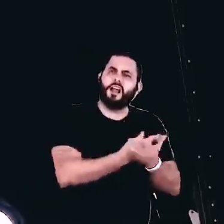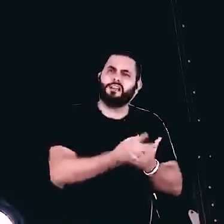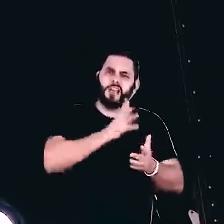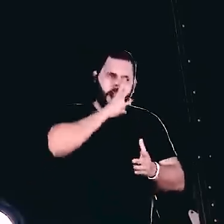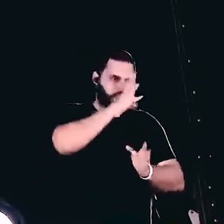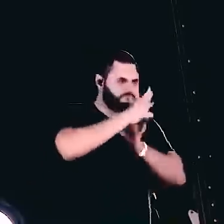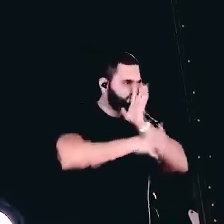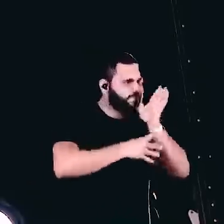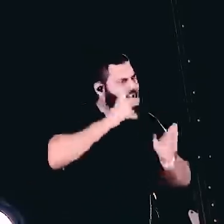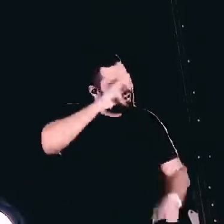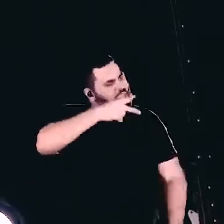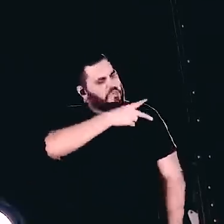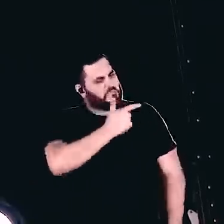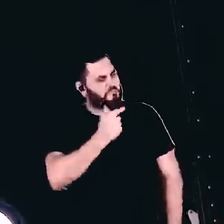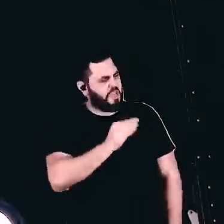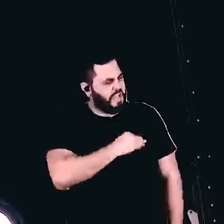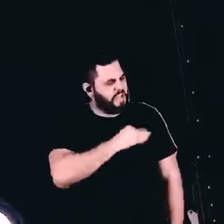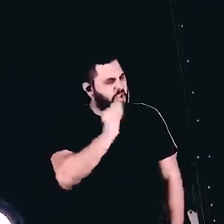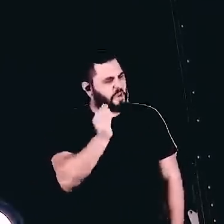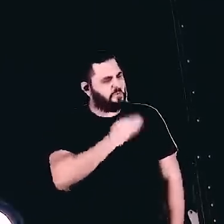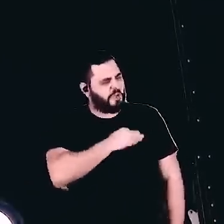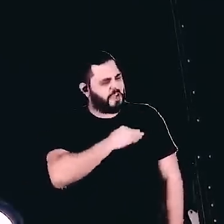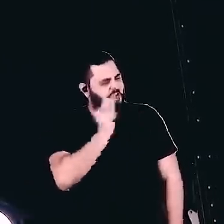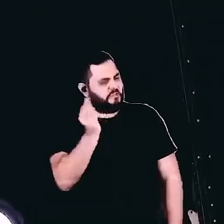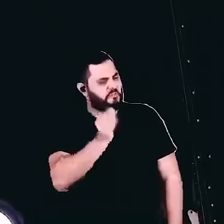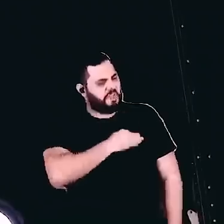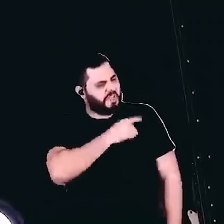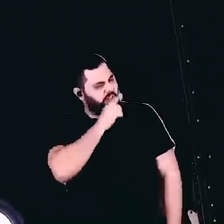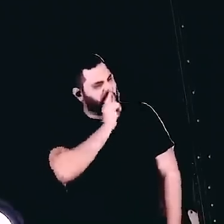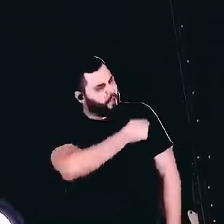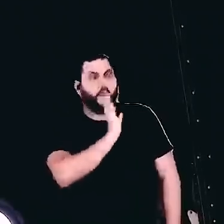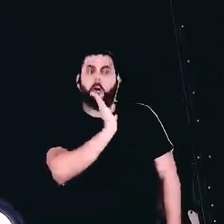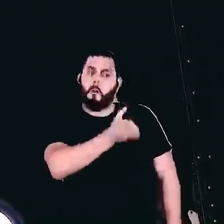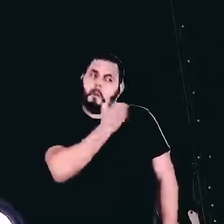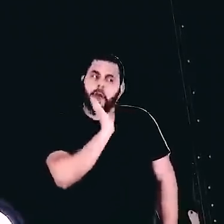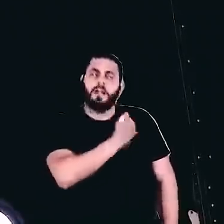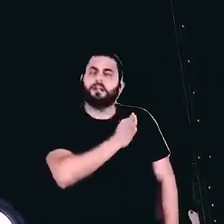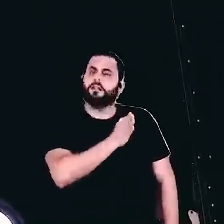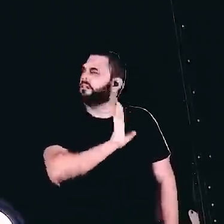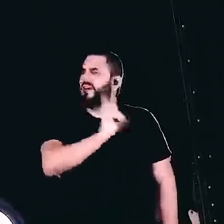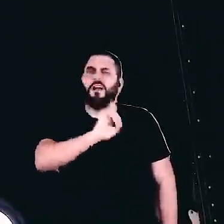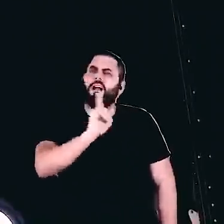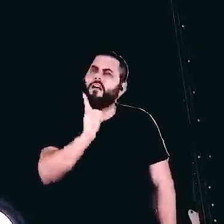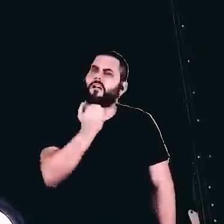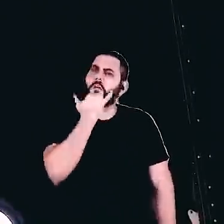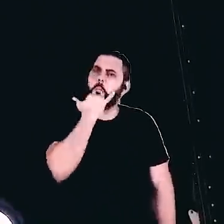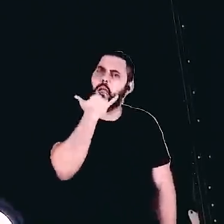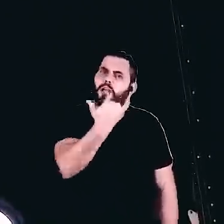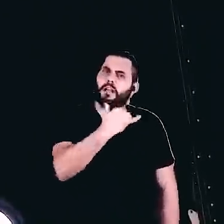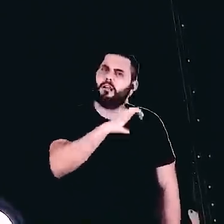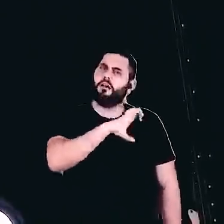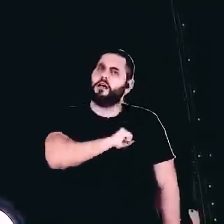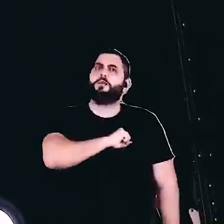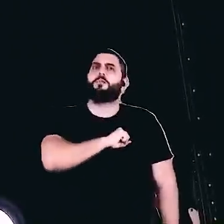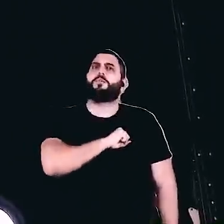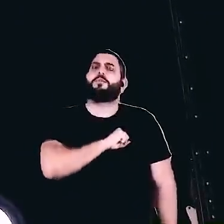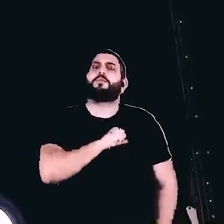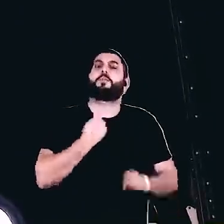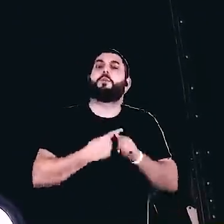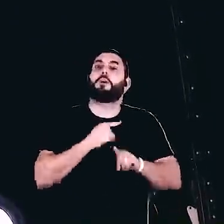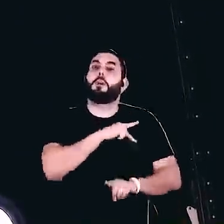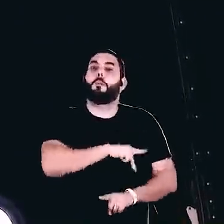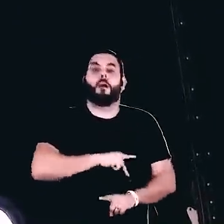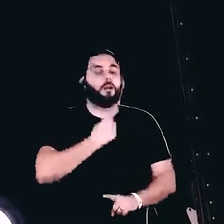invés de lembrar que os juros e a correção monetária estão correndo. Paulo se identificou com o erro de